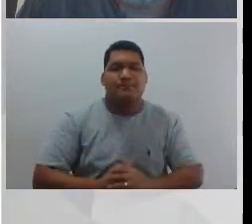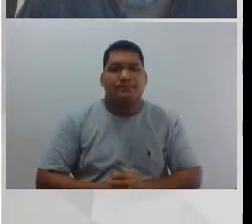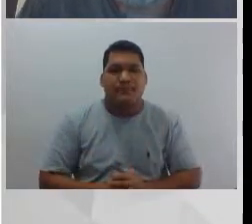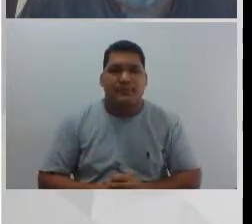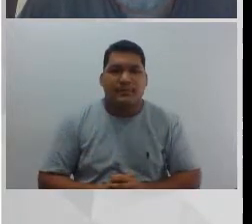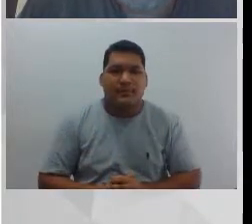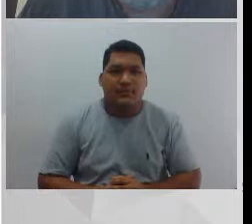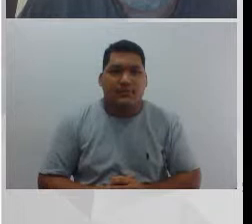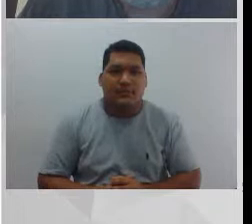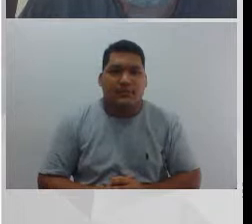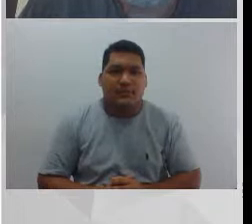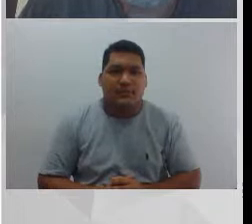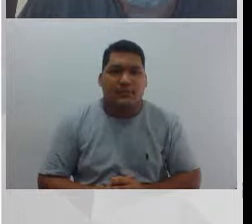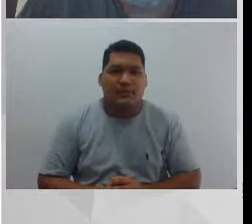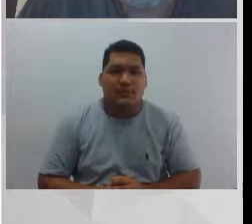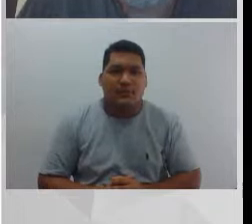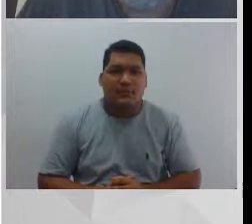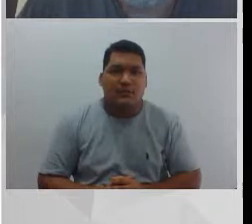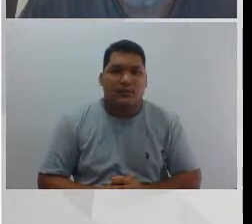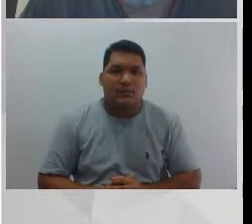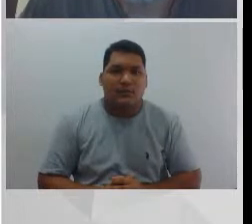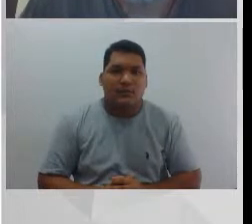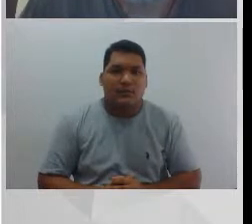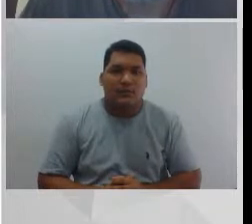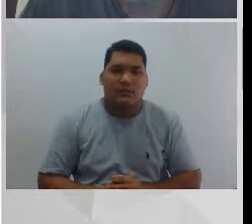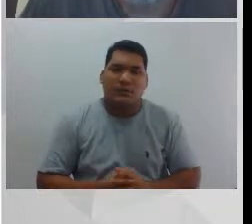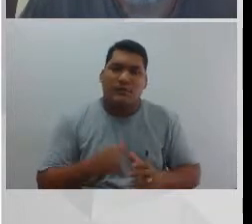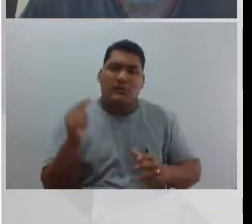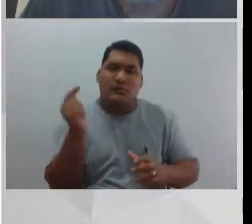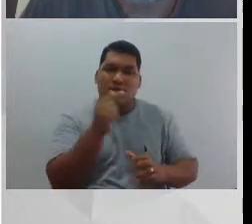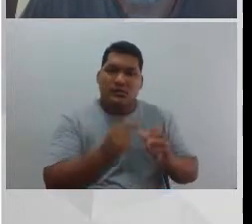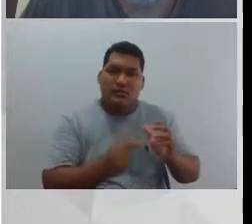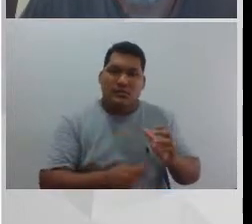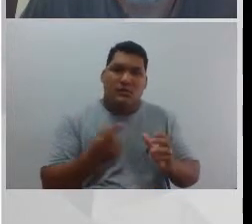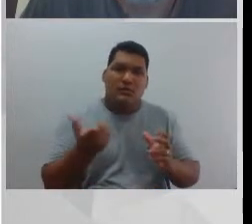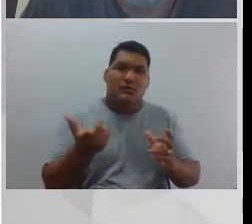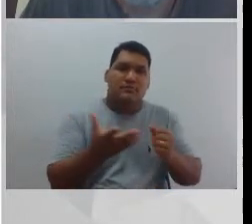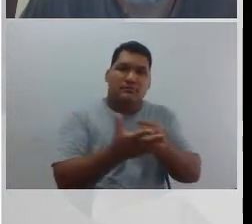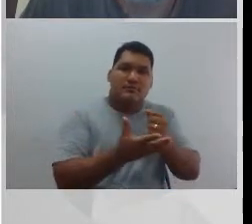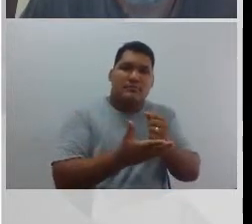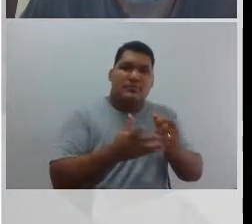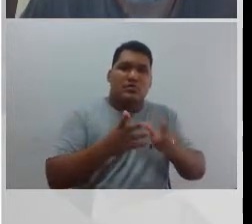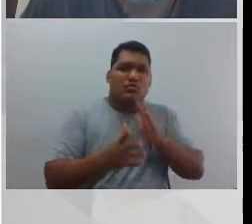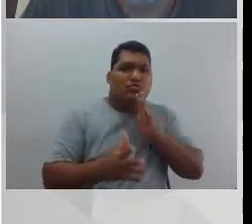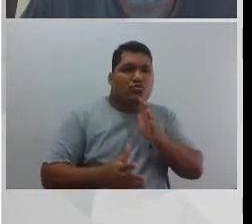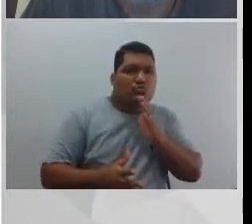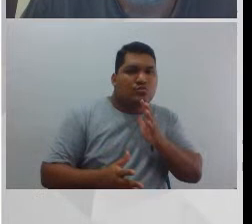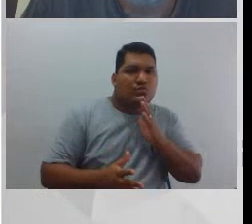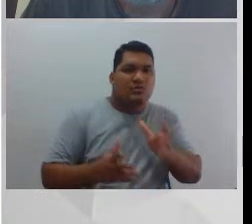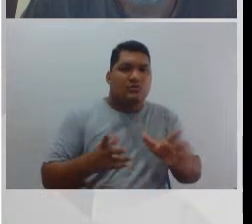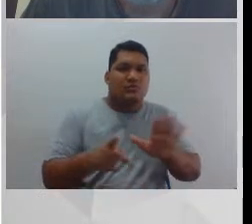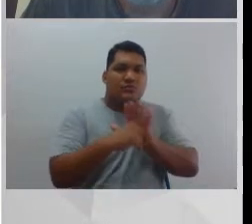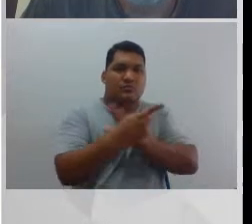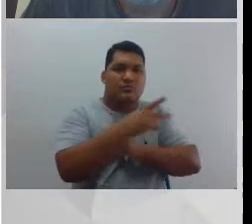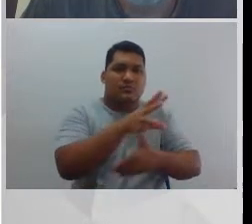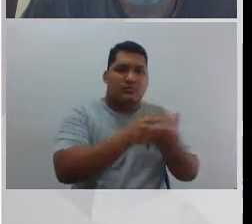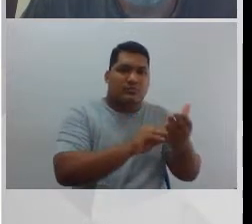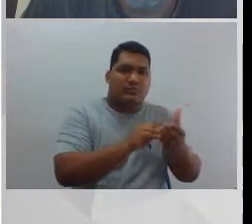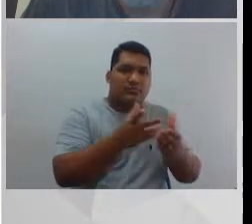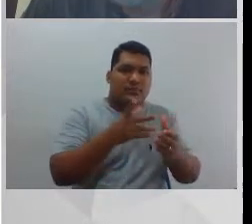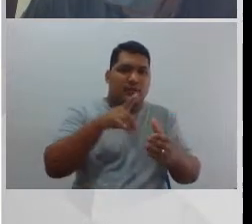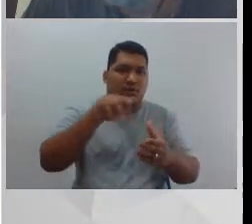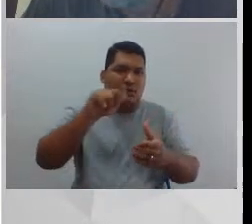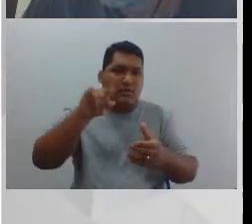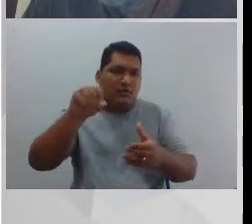Existem métodos baseados no conhecimento, ou baseados em dados, métodos comportamentais